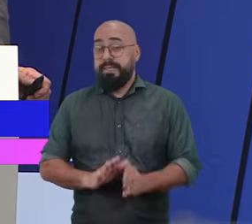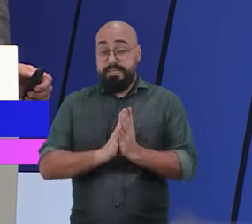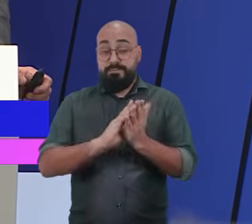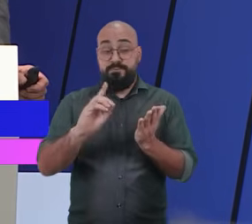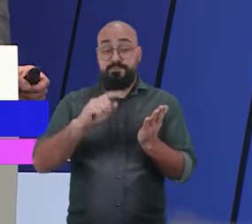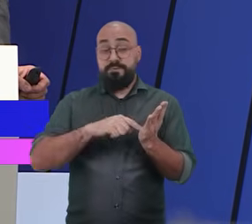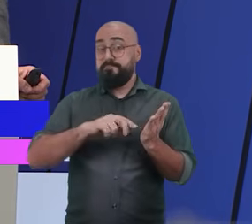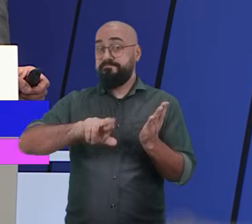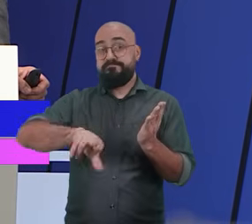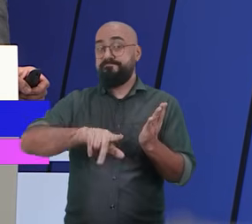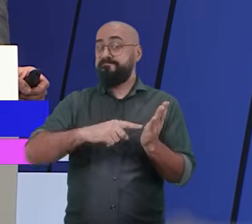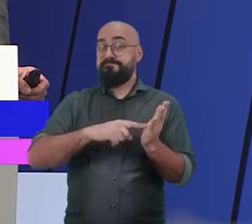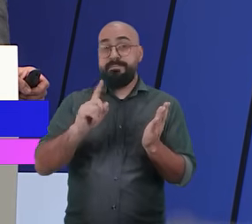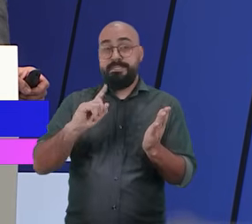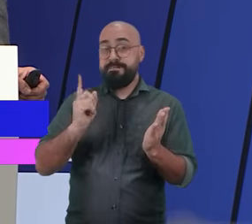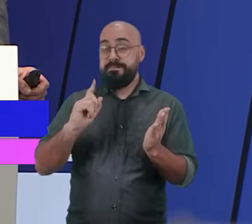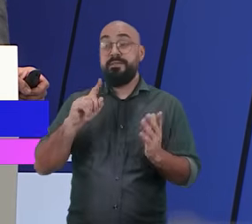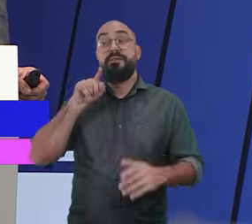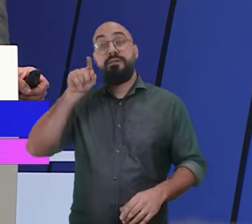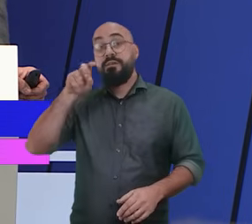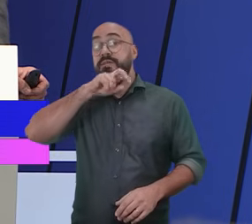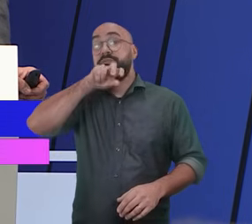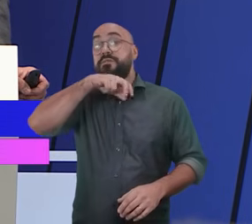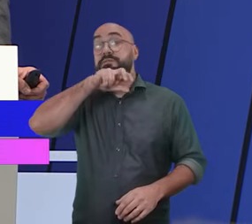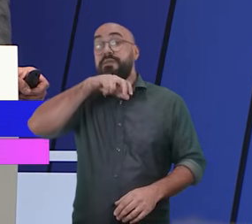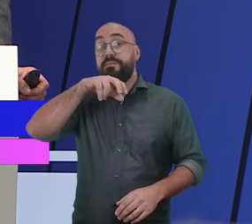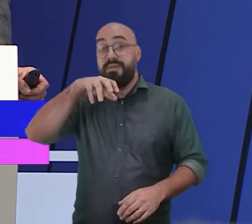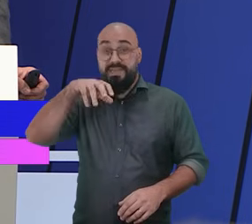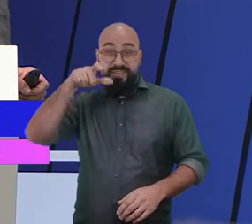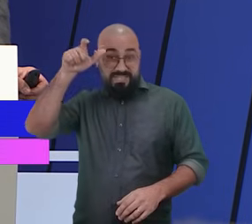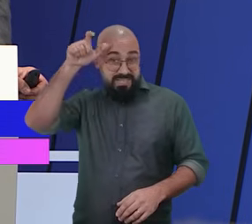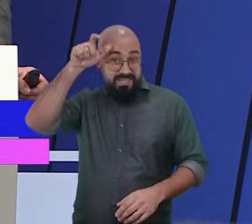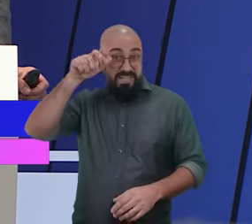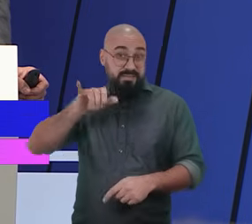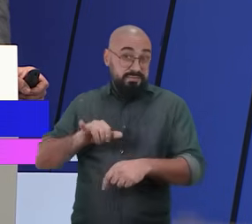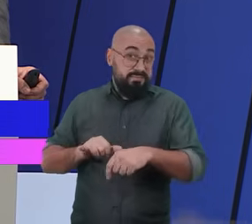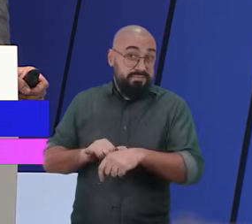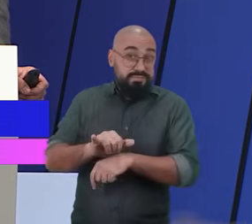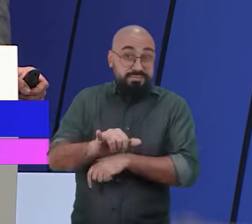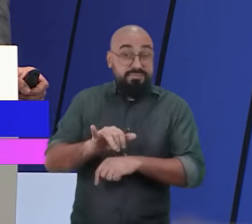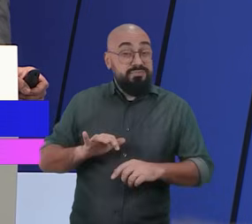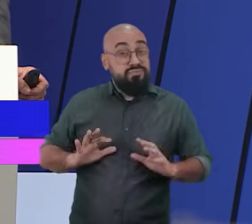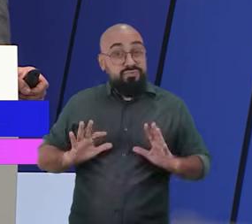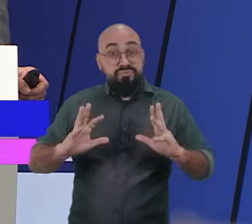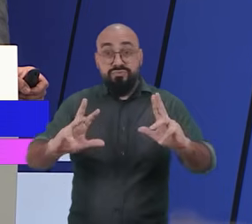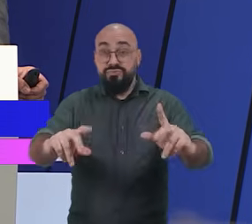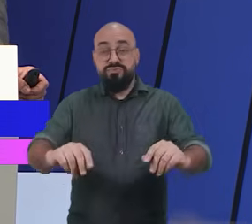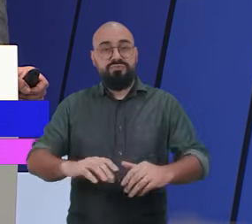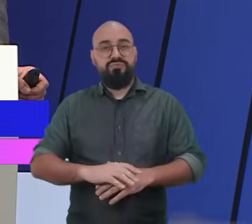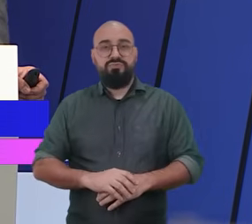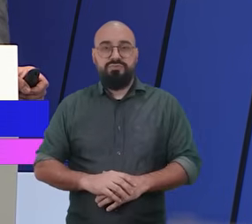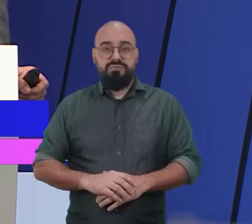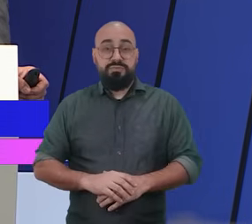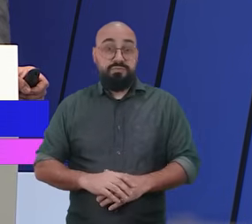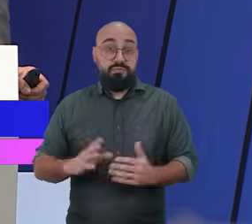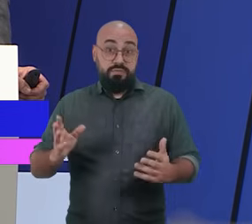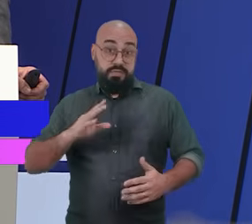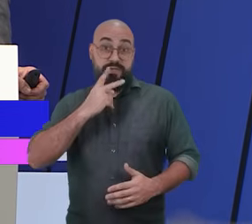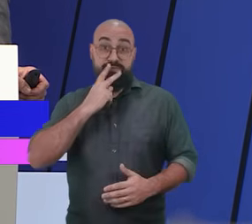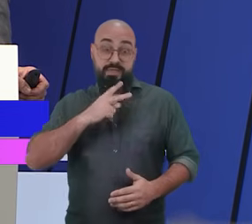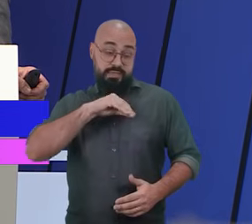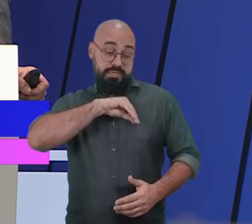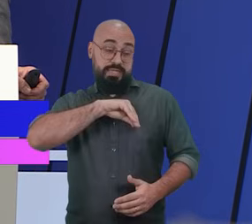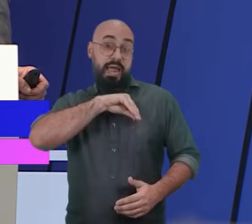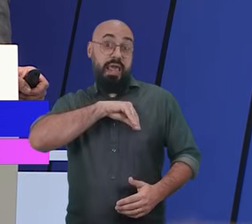tem respaldo na palavra de Deus. Porque a Bíblia diz que o salário do pecado é a morte.